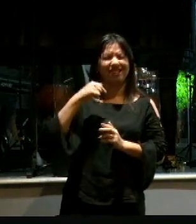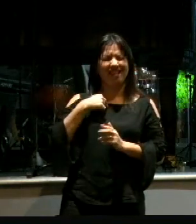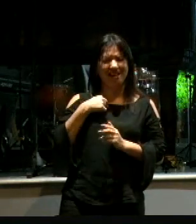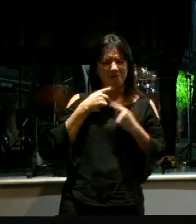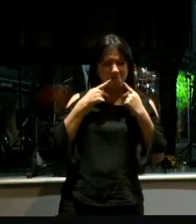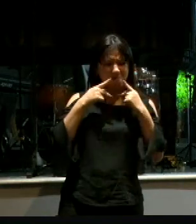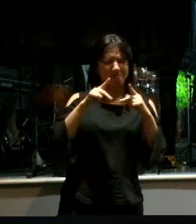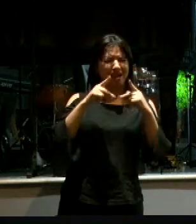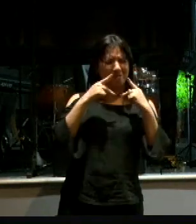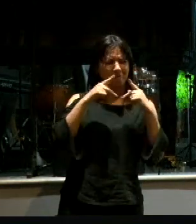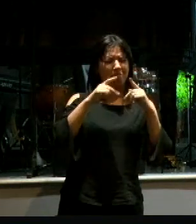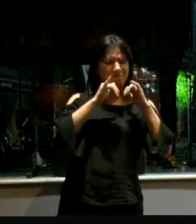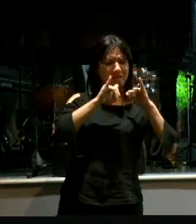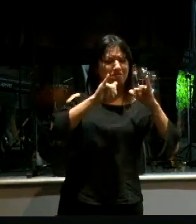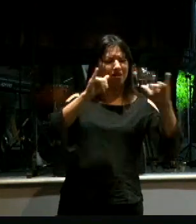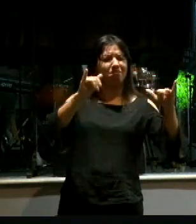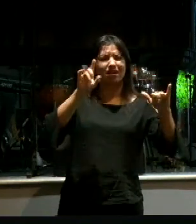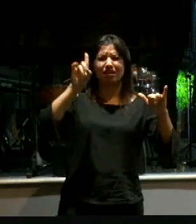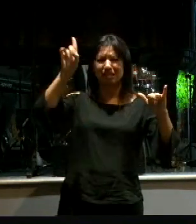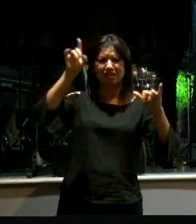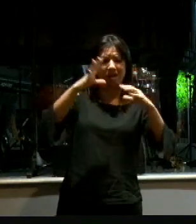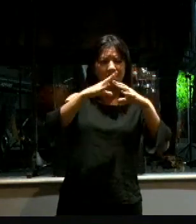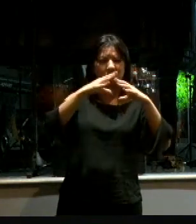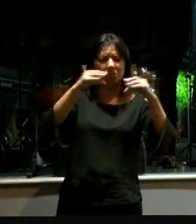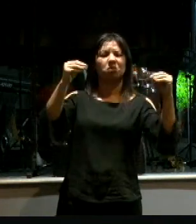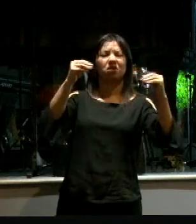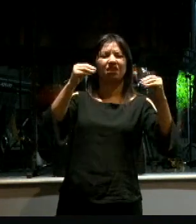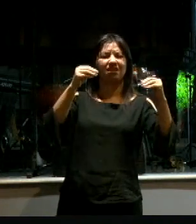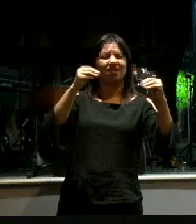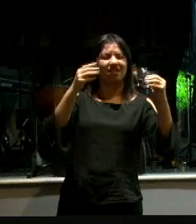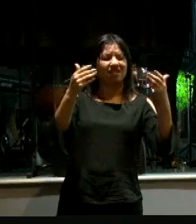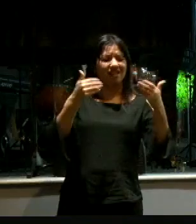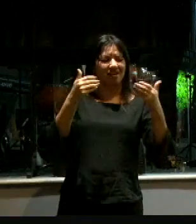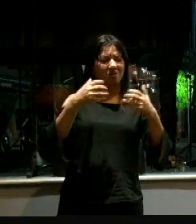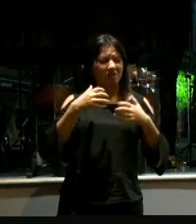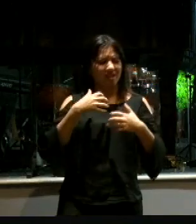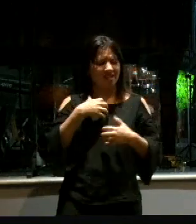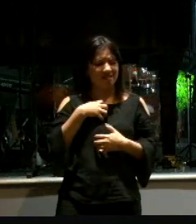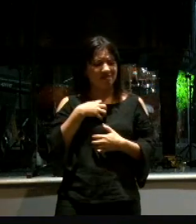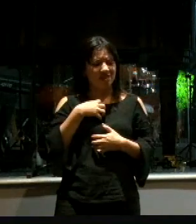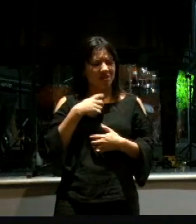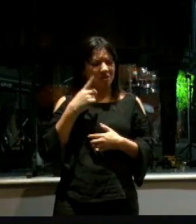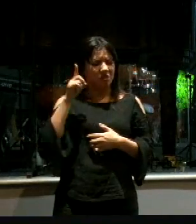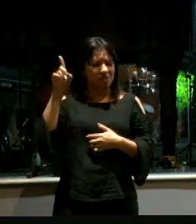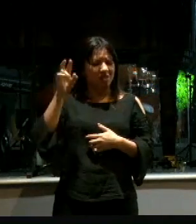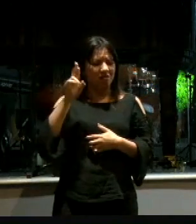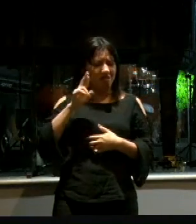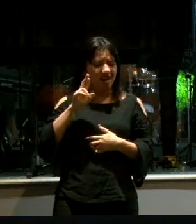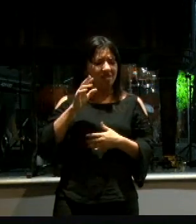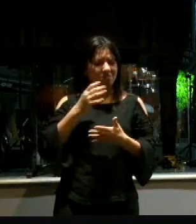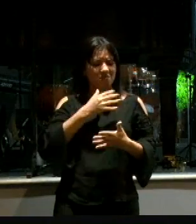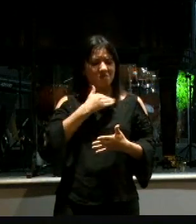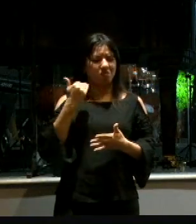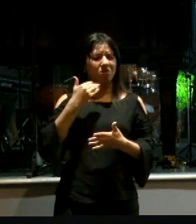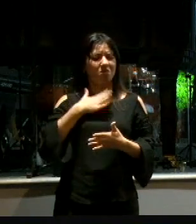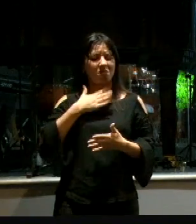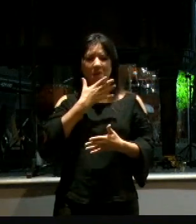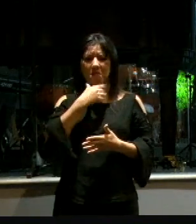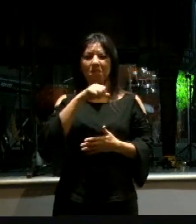Chorando, chorando. Subindo aquela rampa. E o Espírito de Deus